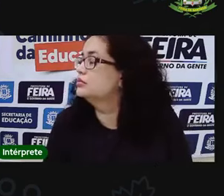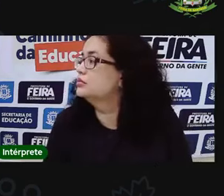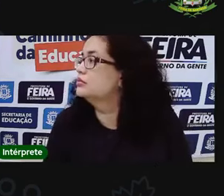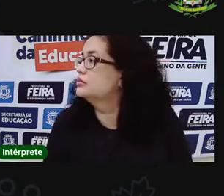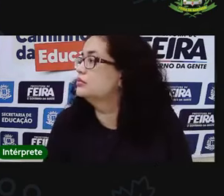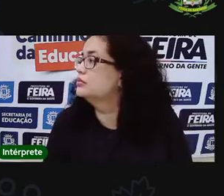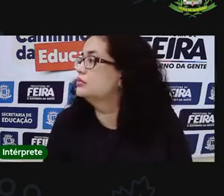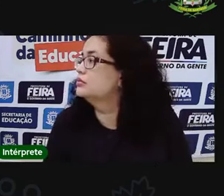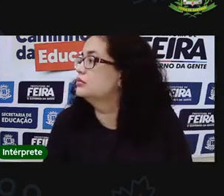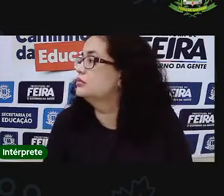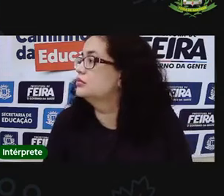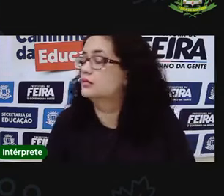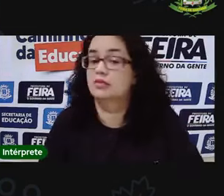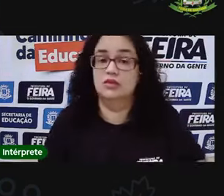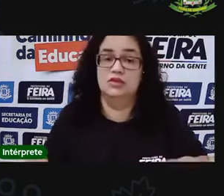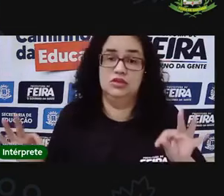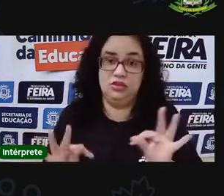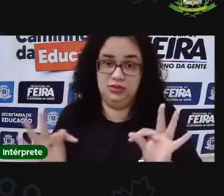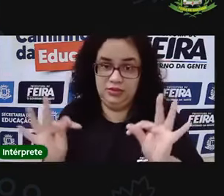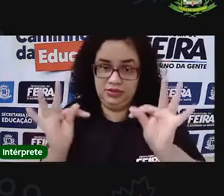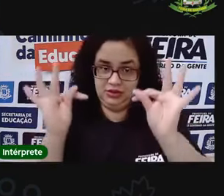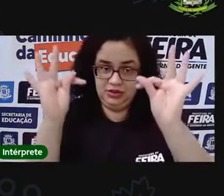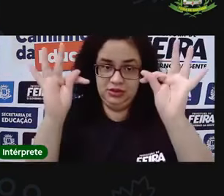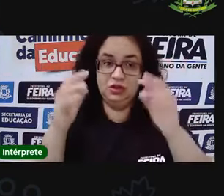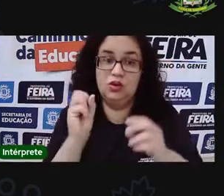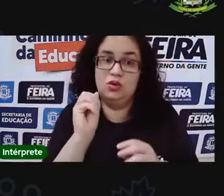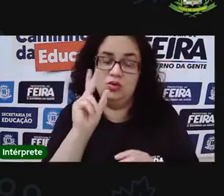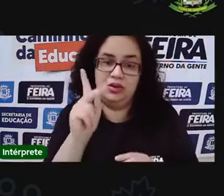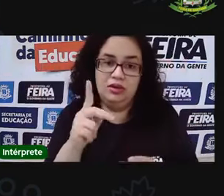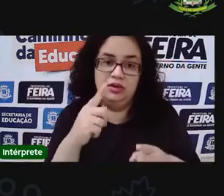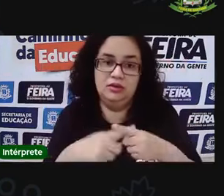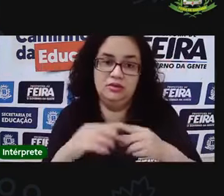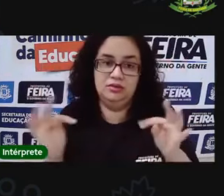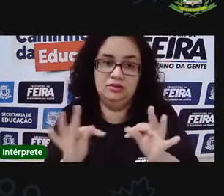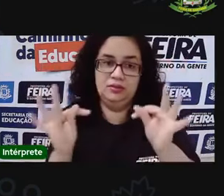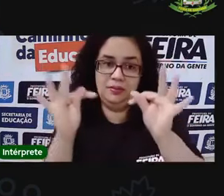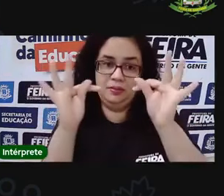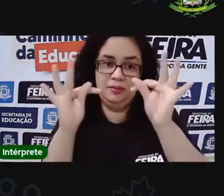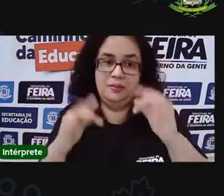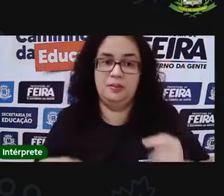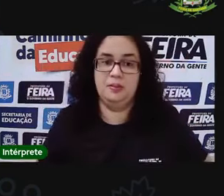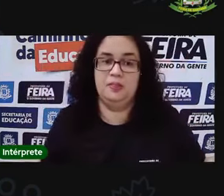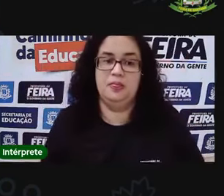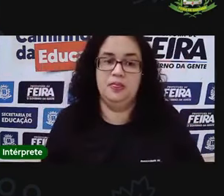Vai fazer alguma coisa técnica, ok?